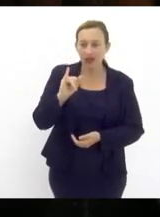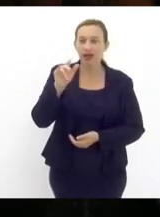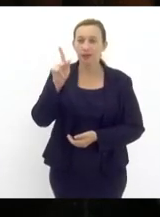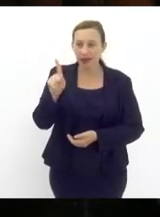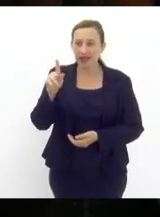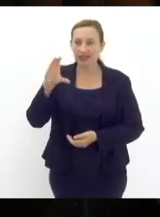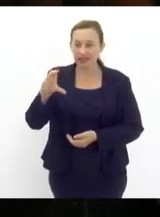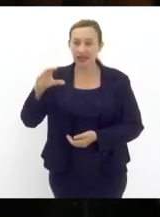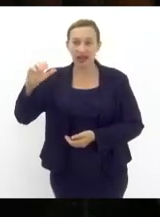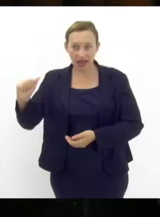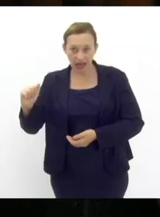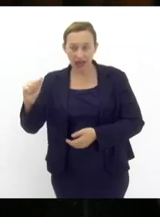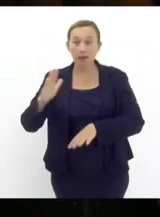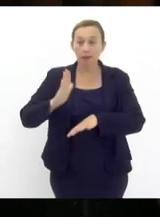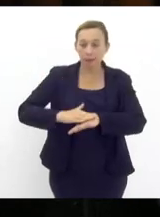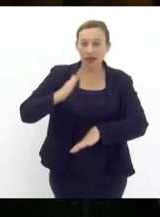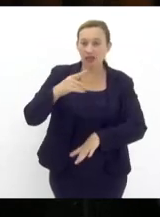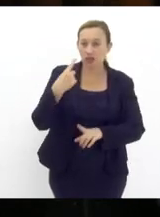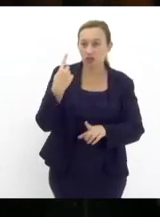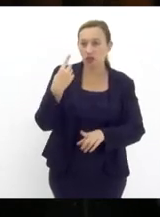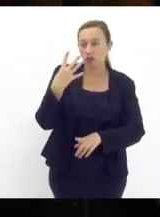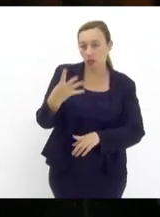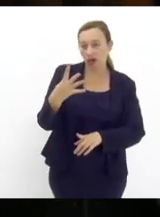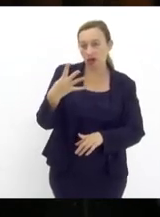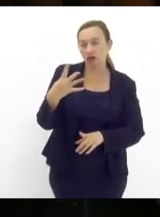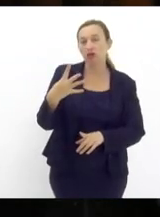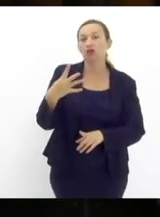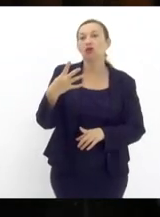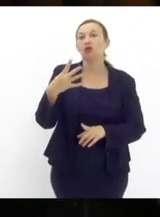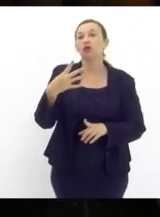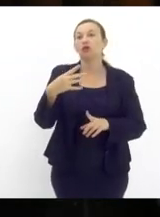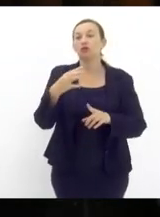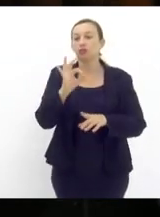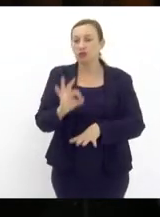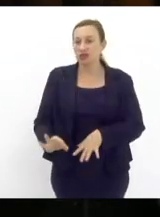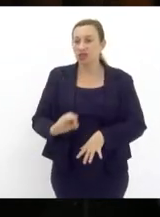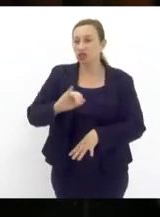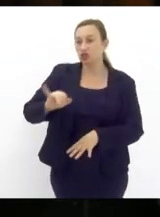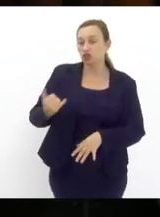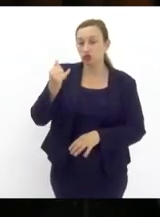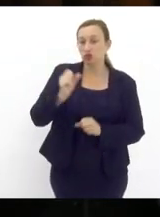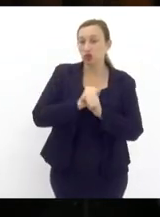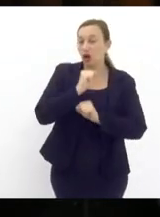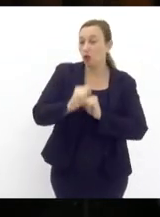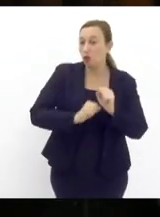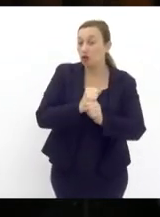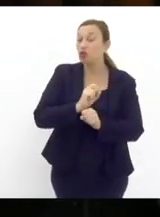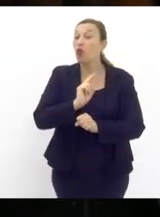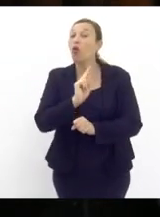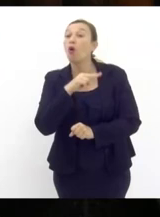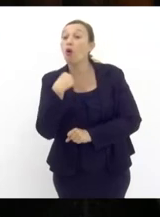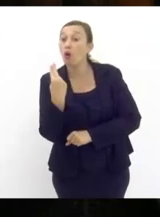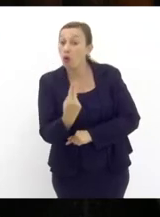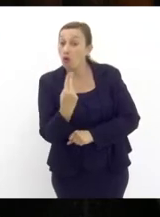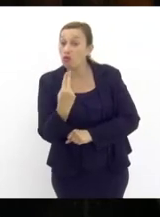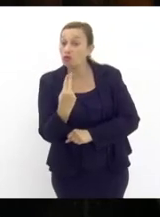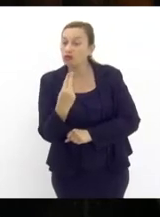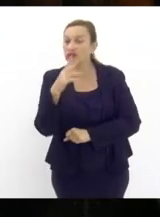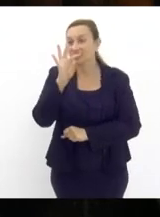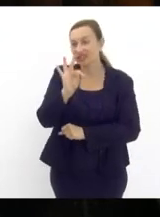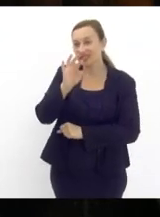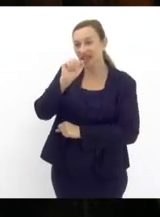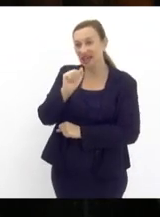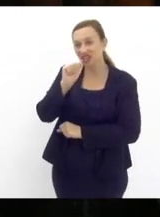+ 4% de Juro ao ano ou Taxa